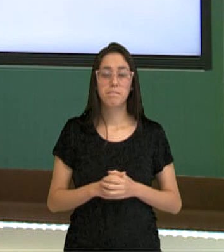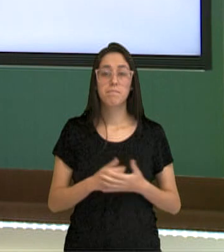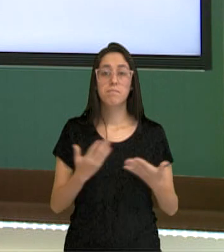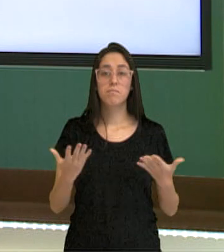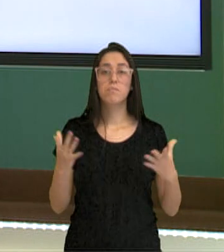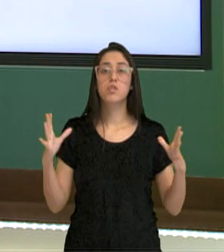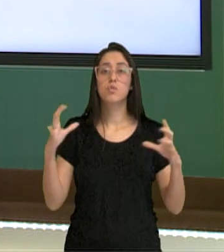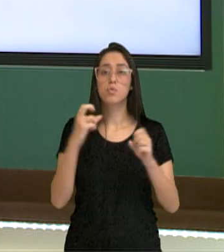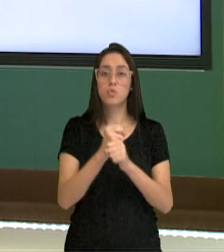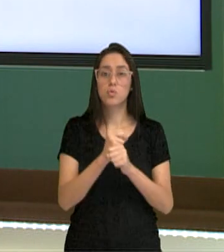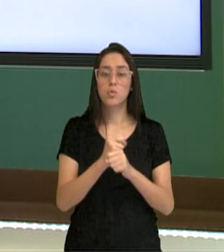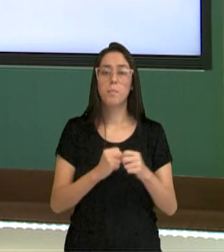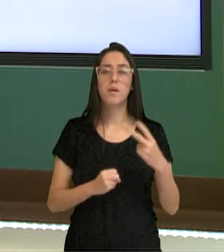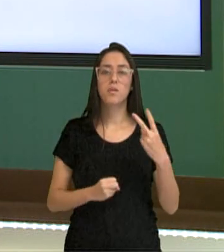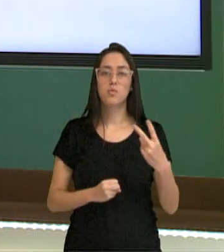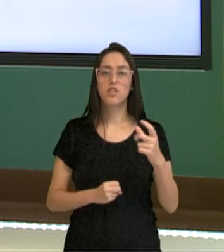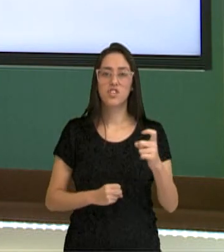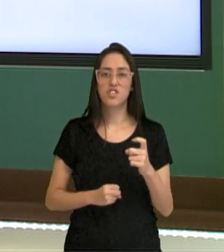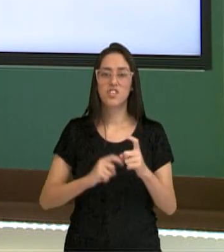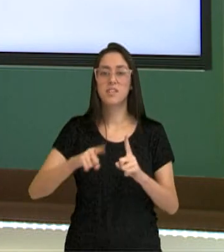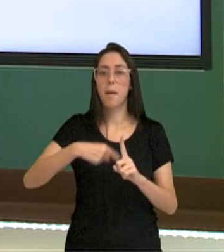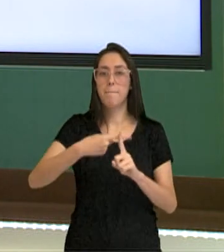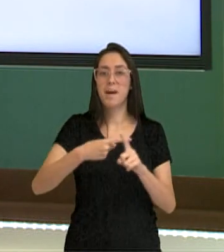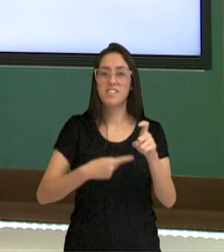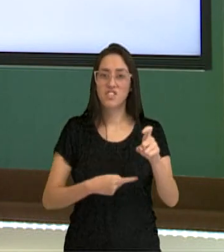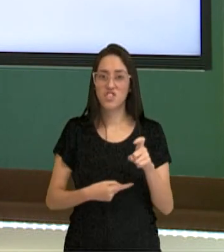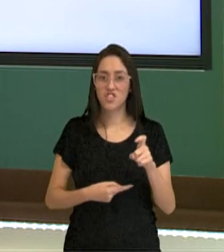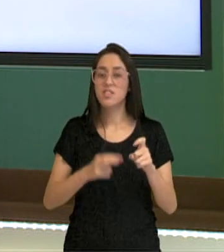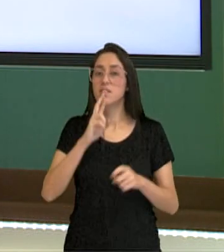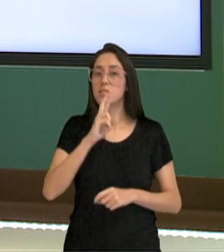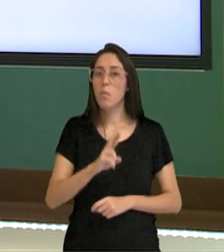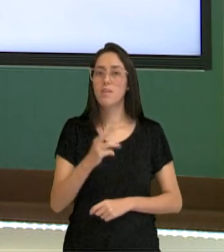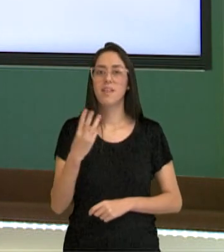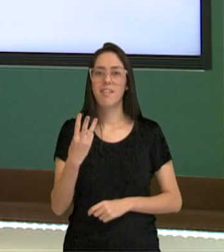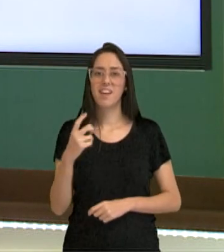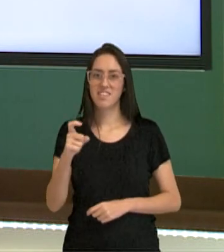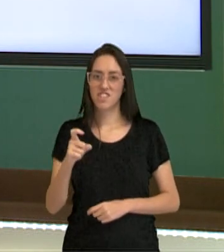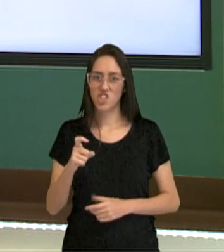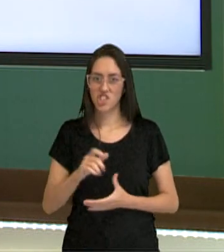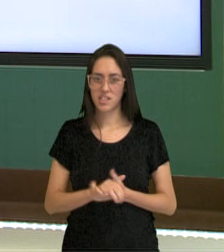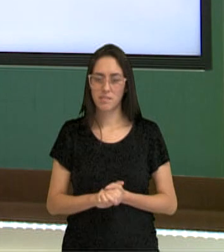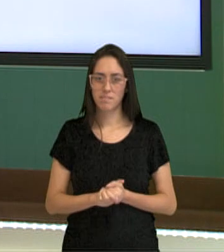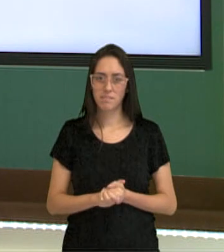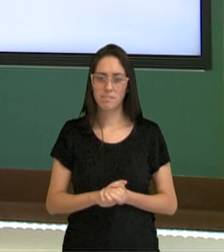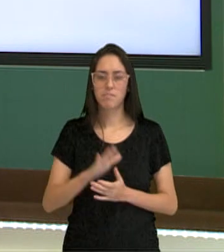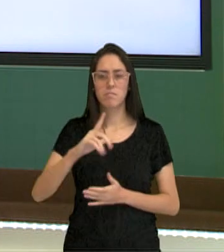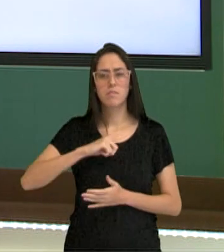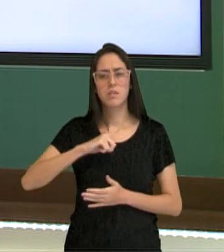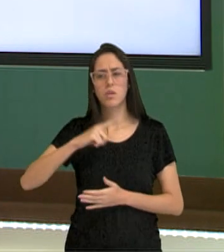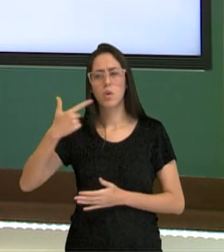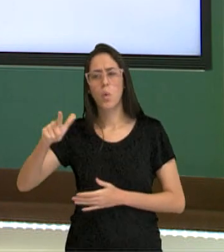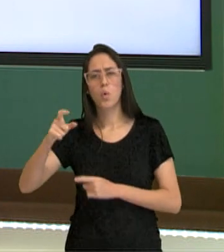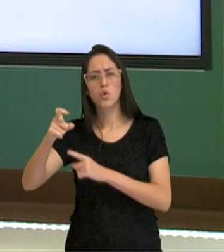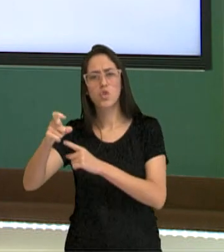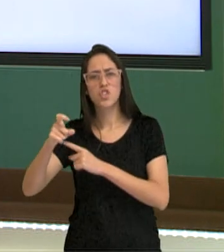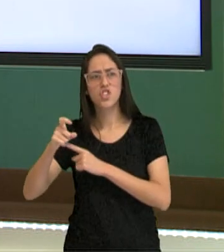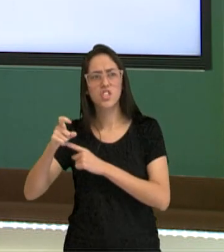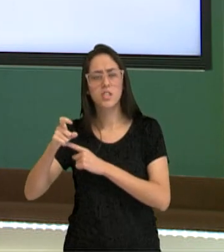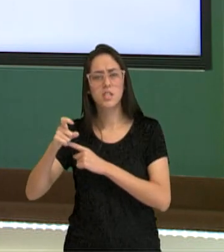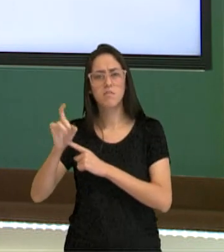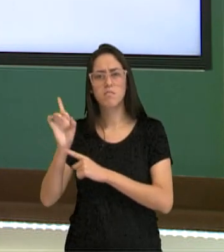somando 2x com mais x, dá 3x. E esse x que foi somado aqui, ele faz com que esses